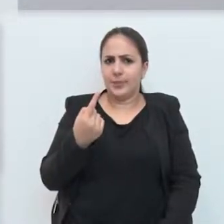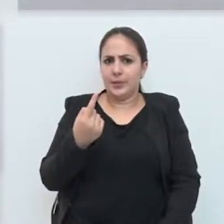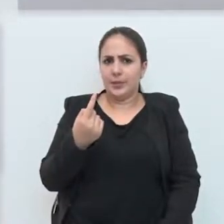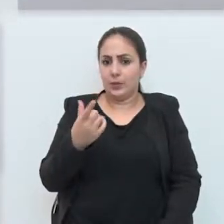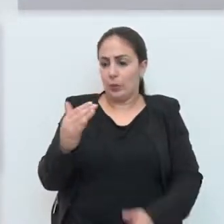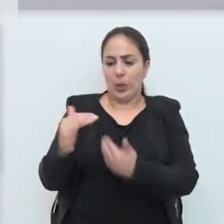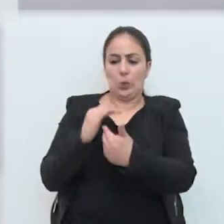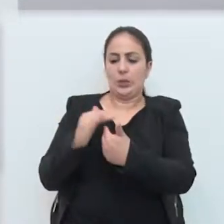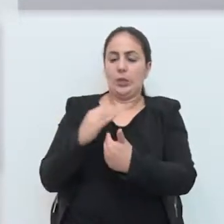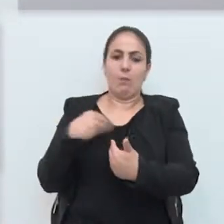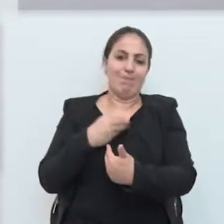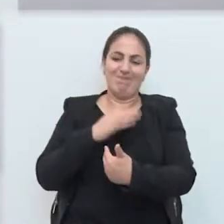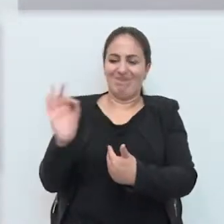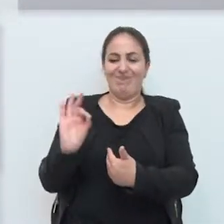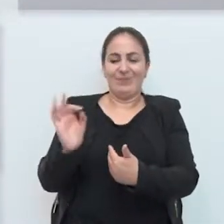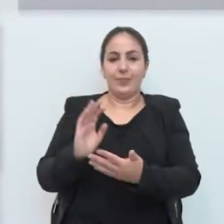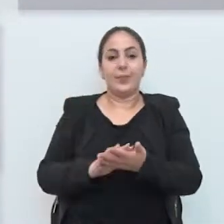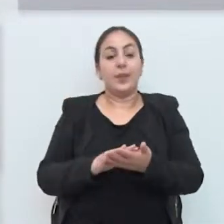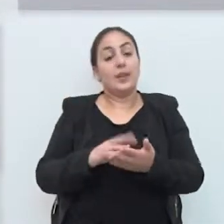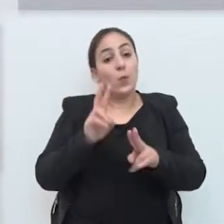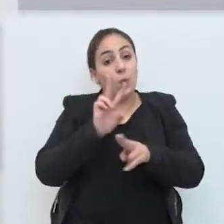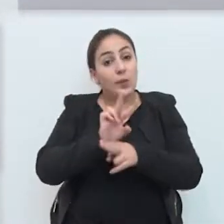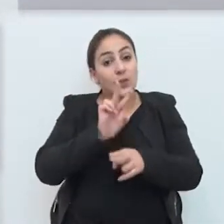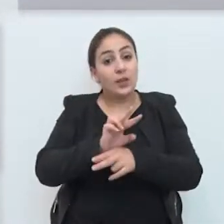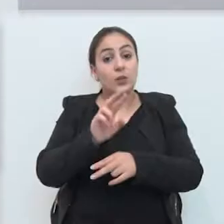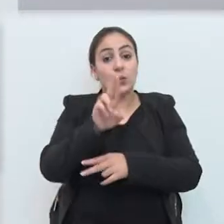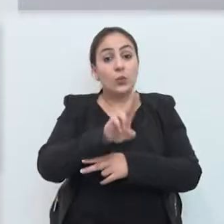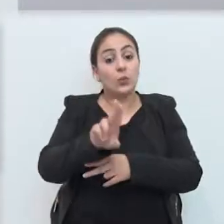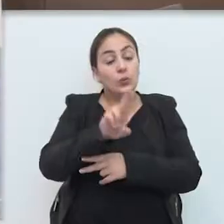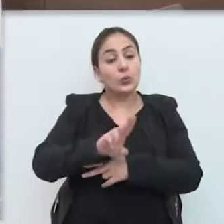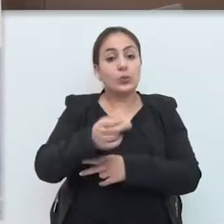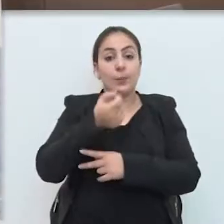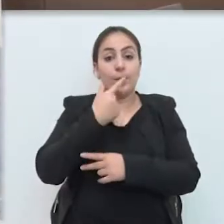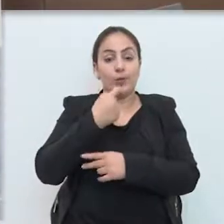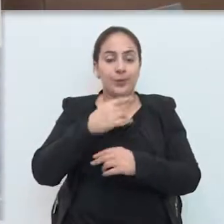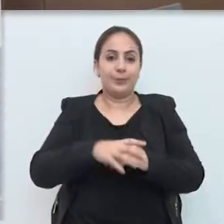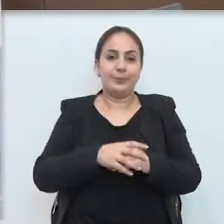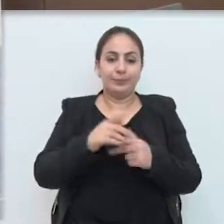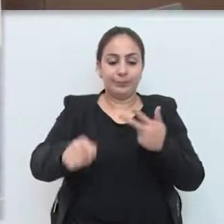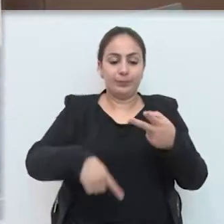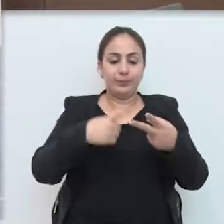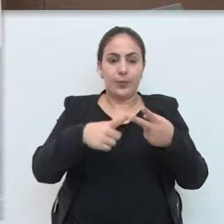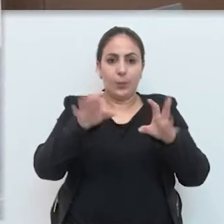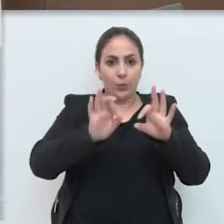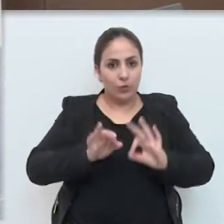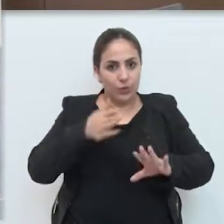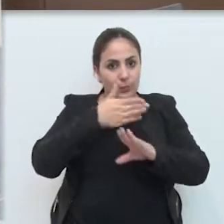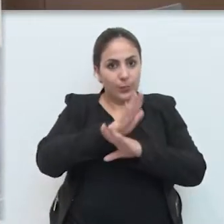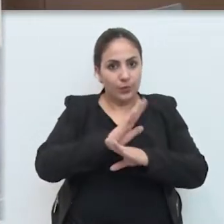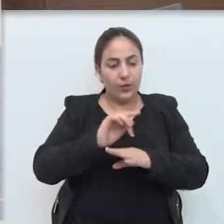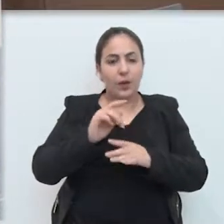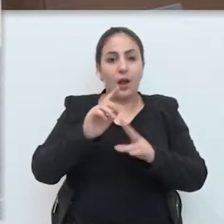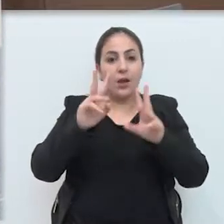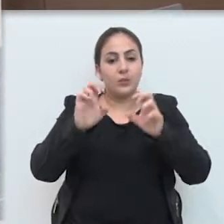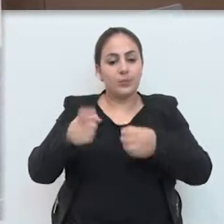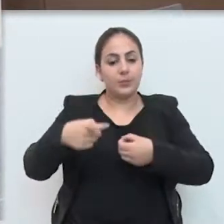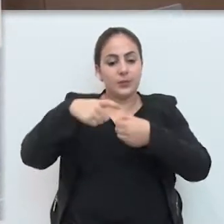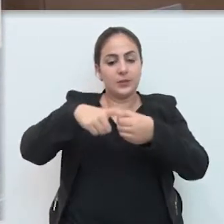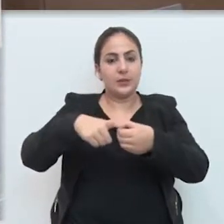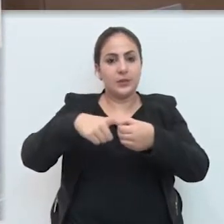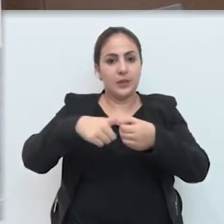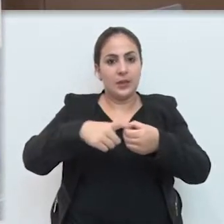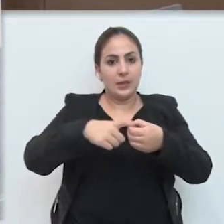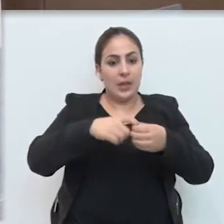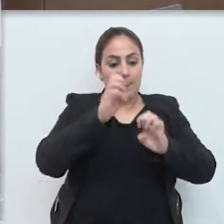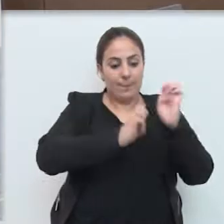ter muito mais cuidado em relação ao uso de medicamentos. O segundo projeto aprovado estabelece uma